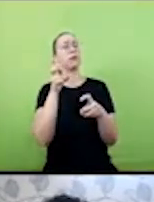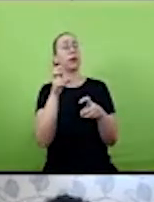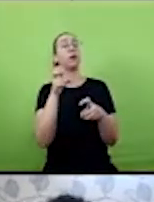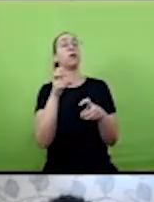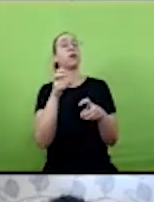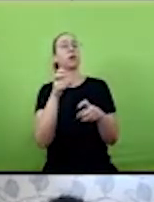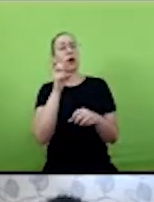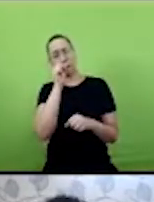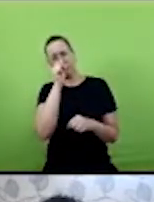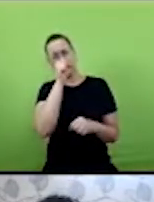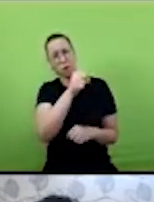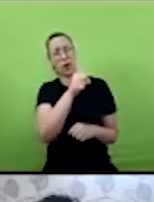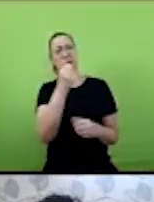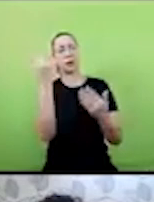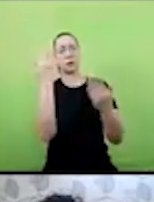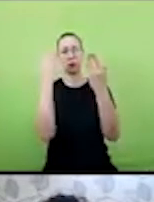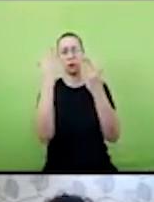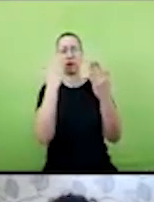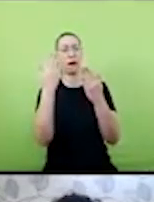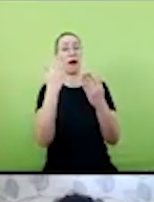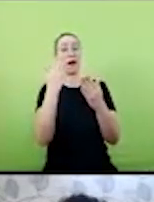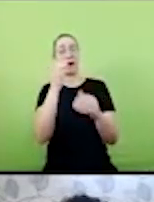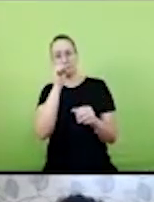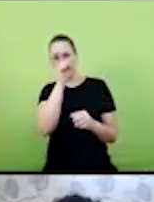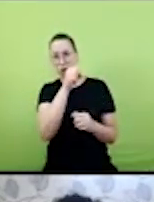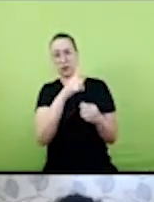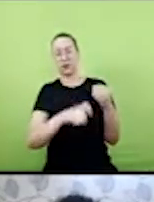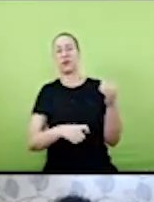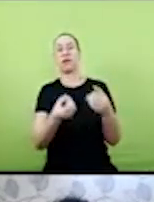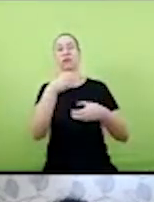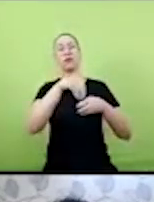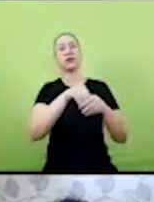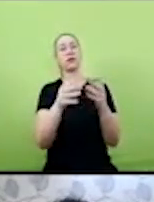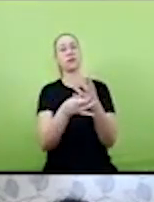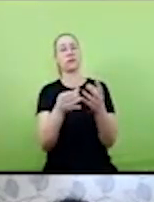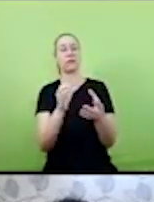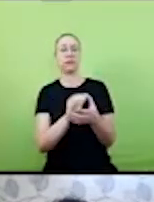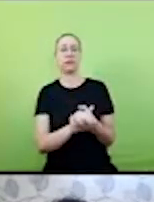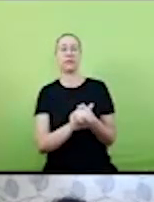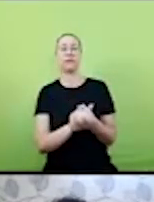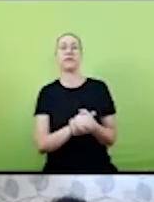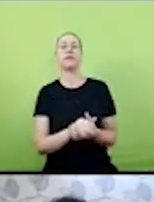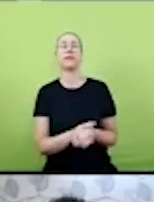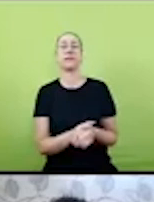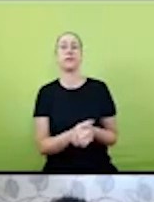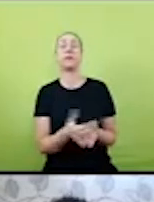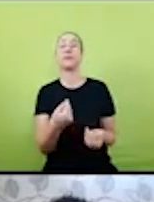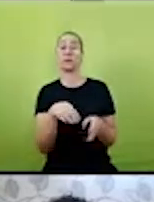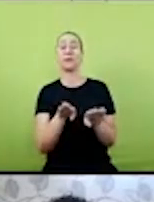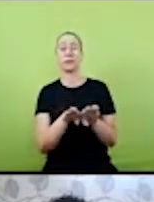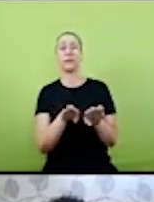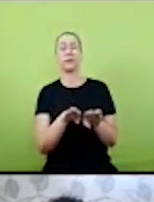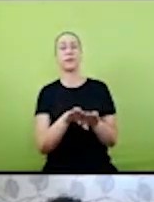da violência psicológica, da violência sexual praticada dentro do casamento, né? Da percepção da